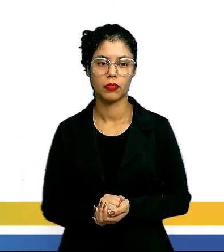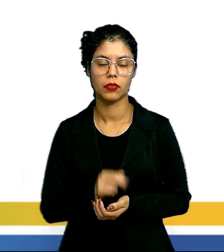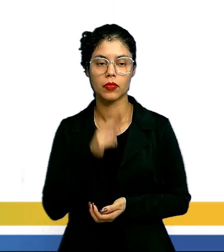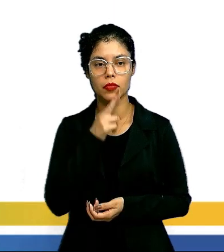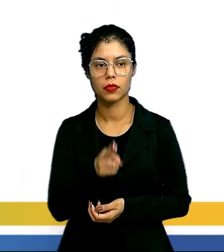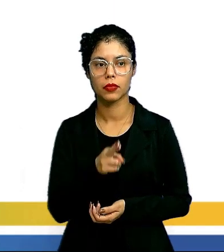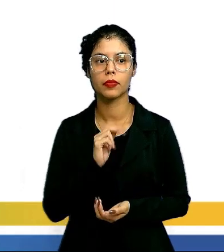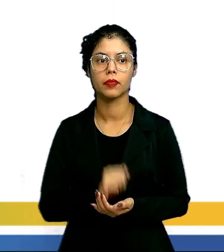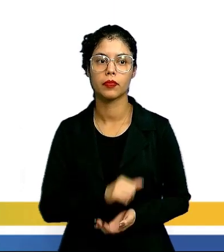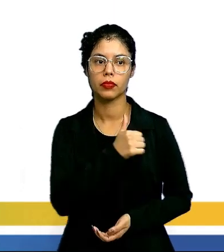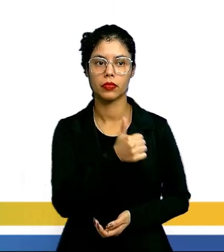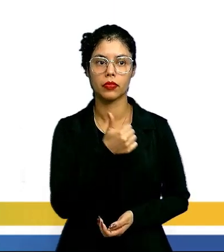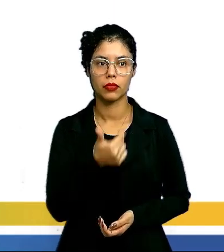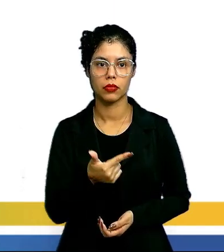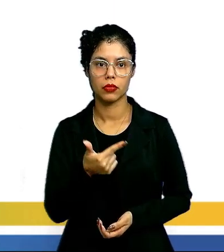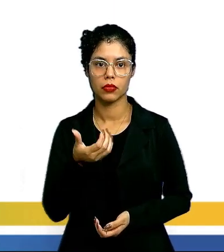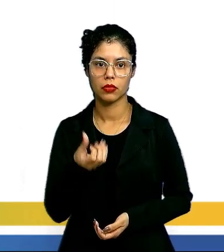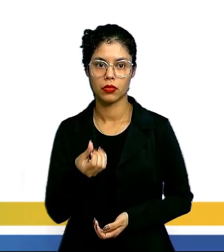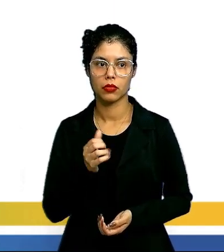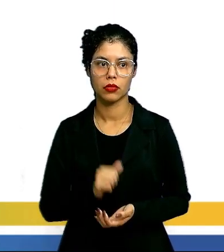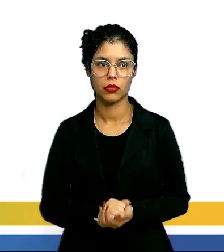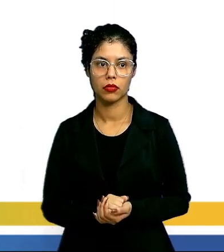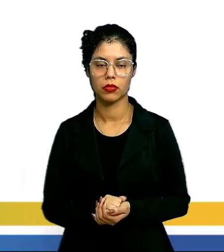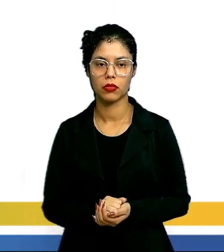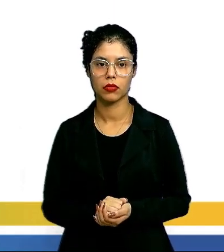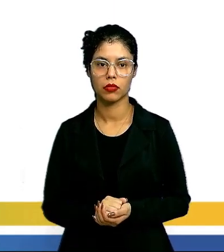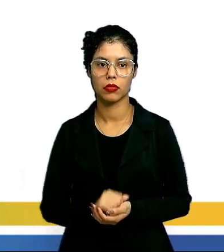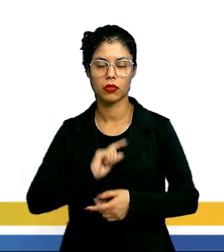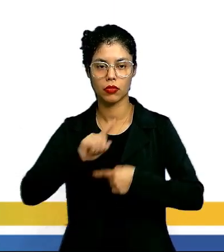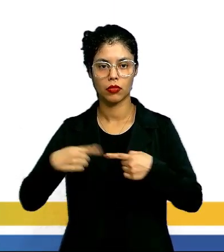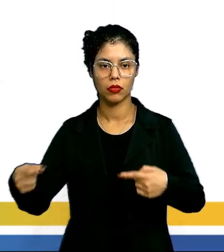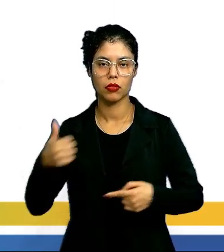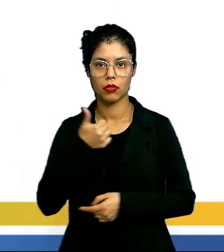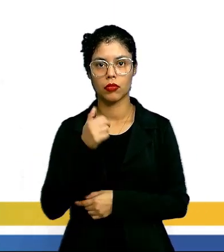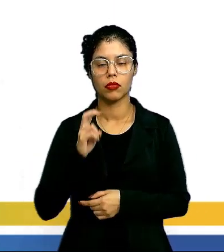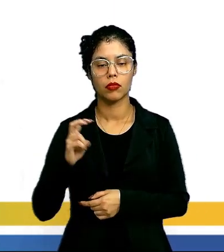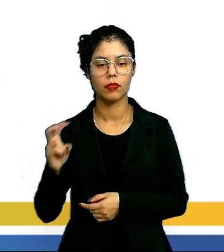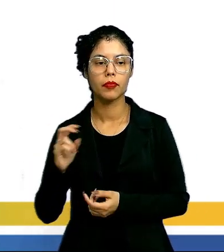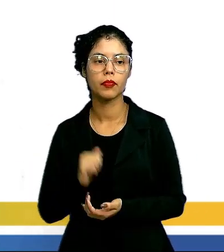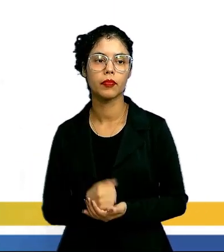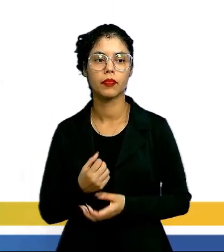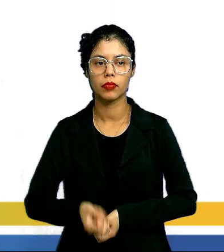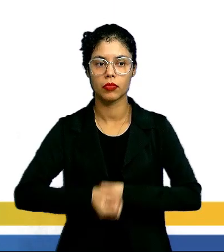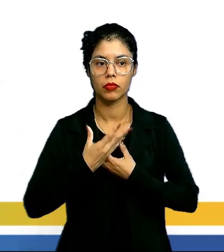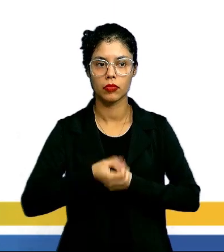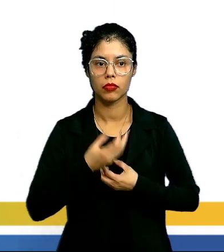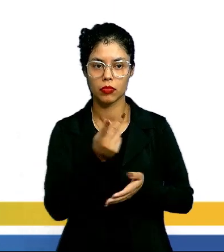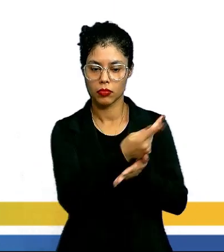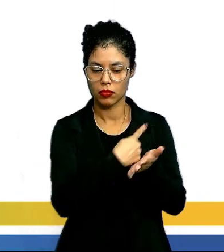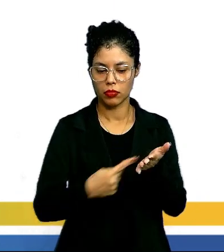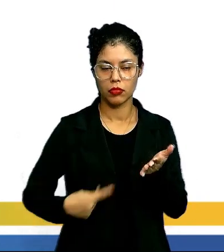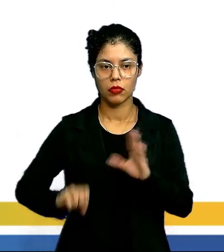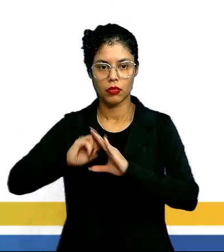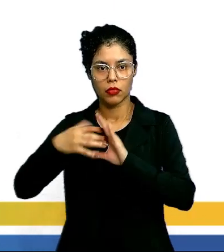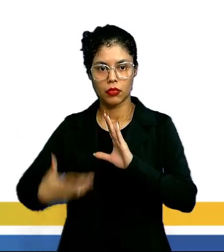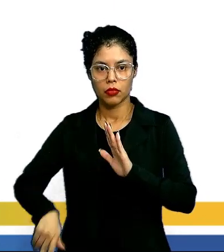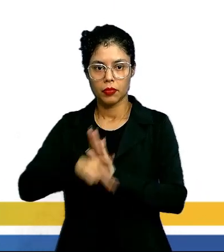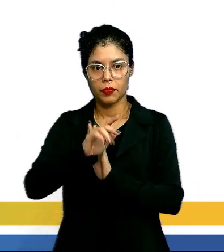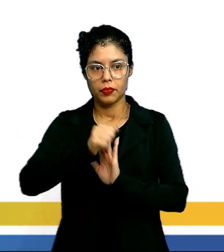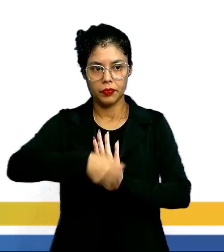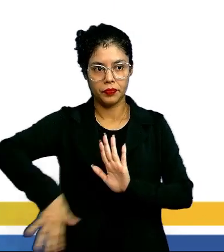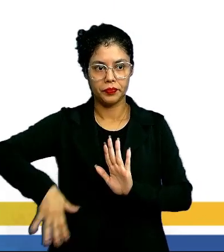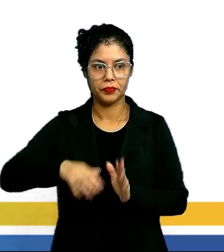Resolva Enem, na página 155, questão número 126. O poema tem como característica